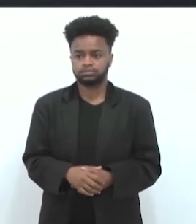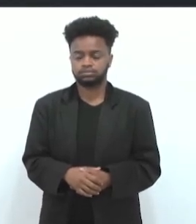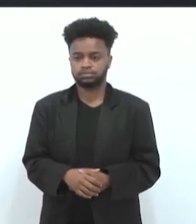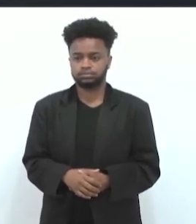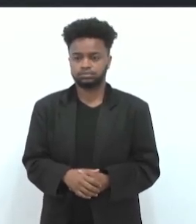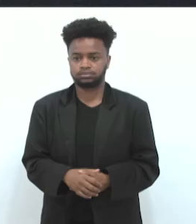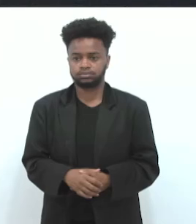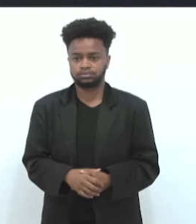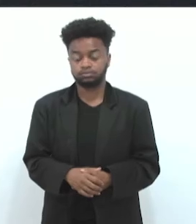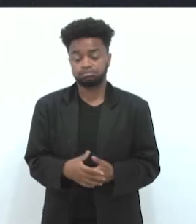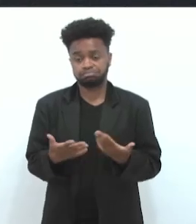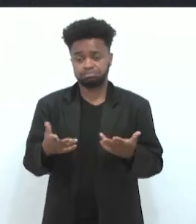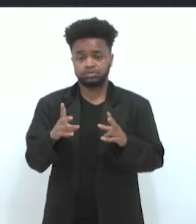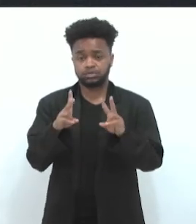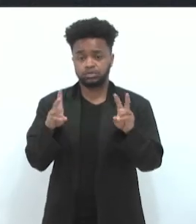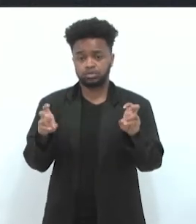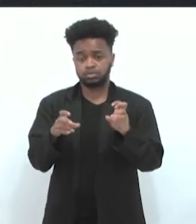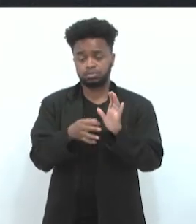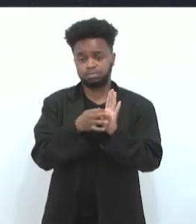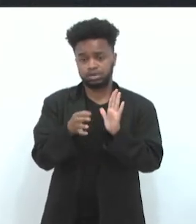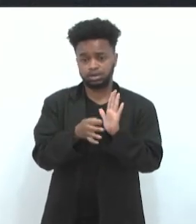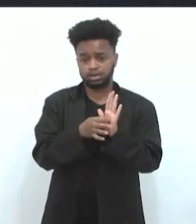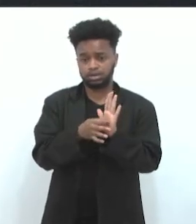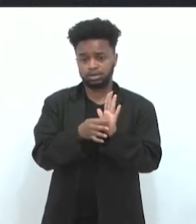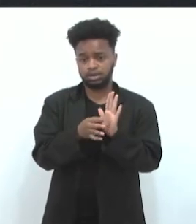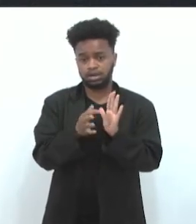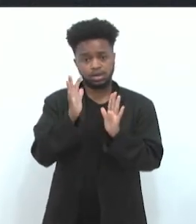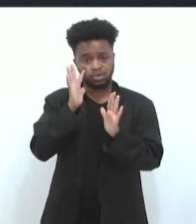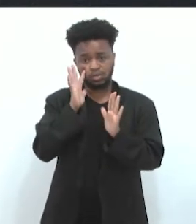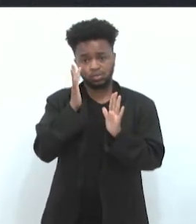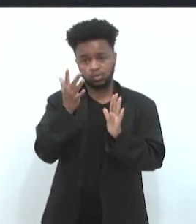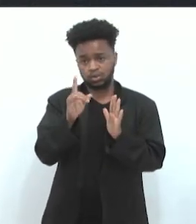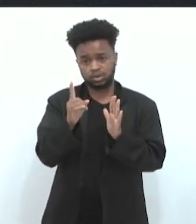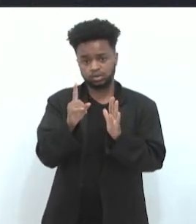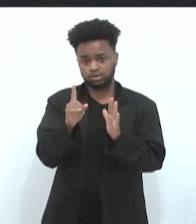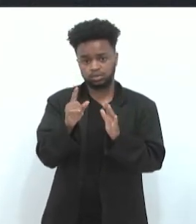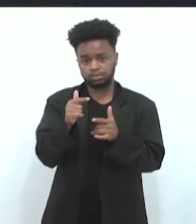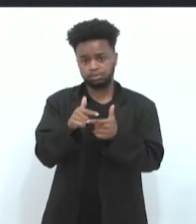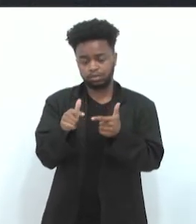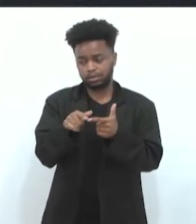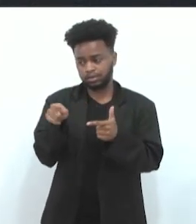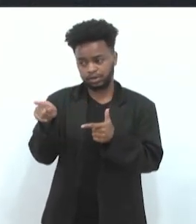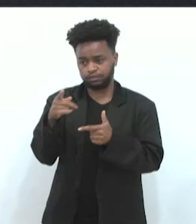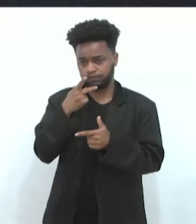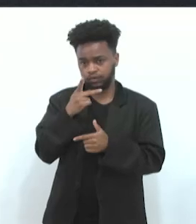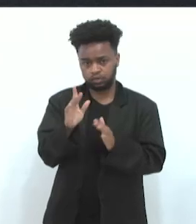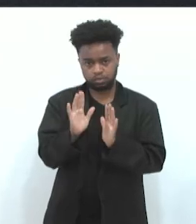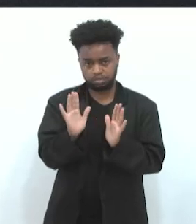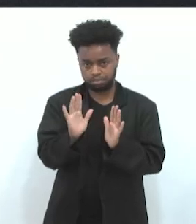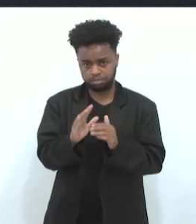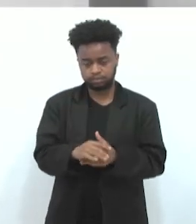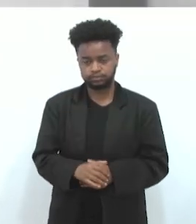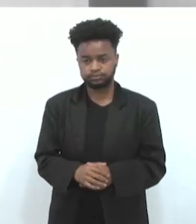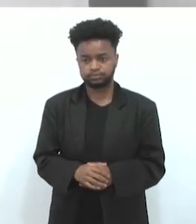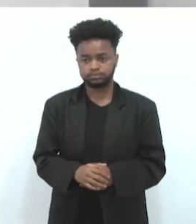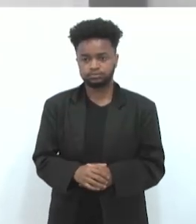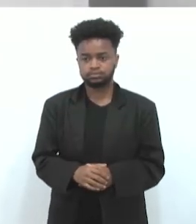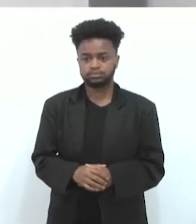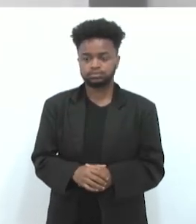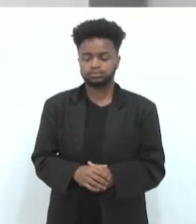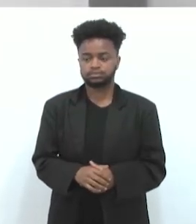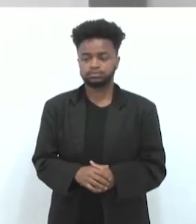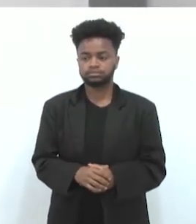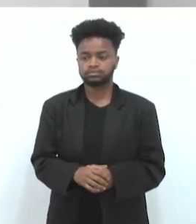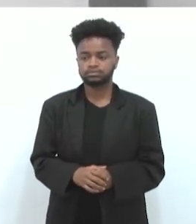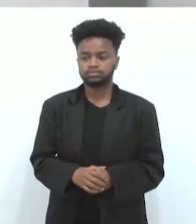No caso desse parecer, mas assim, não soluciona o problema trazido pelo deputado, pertinentemente, pelo deputado Cozzolino.